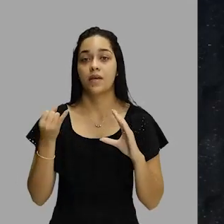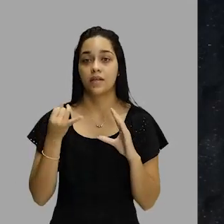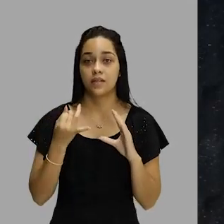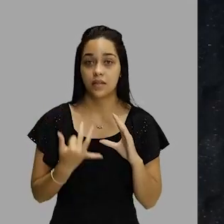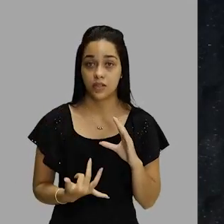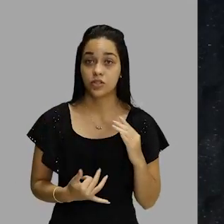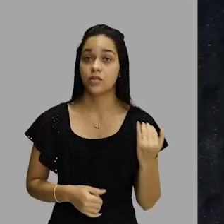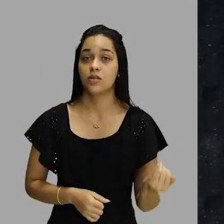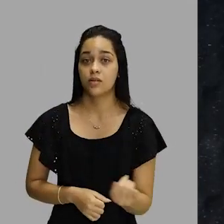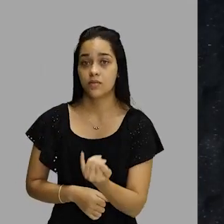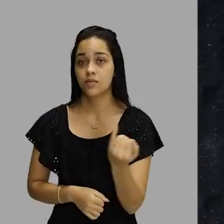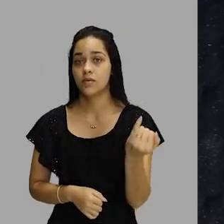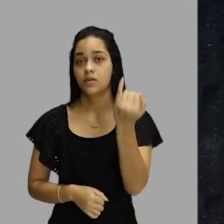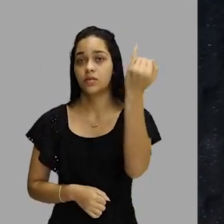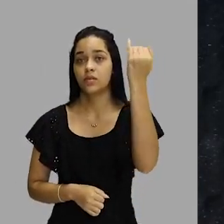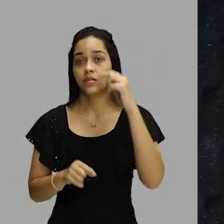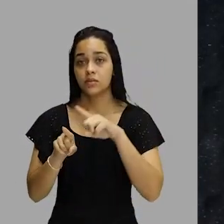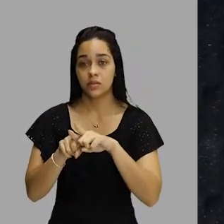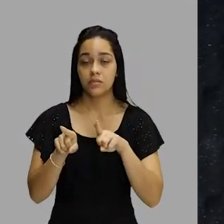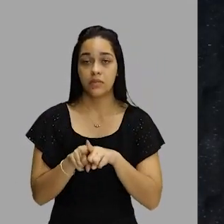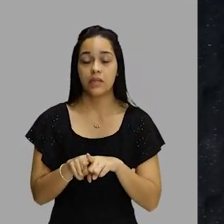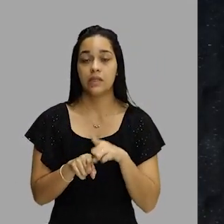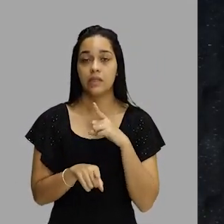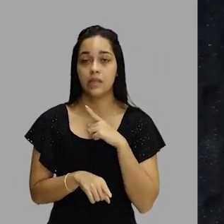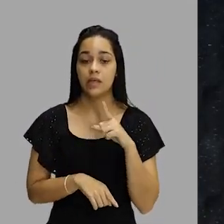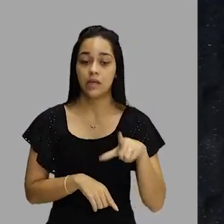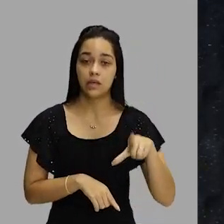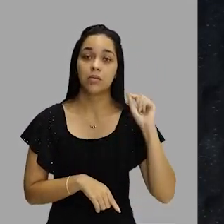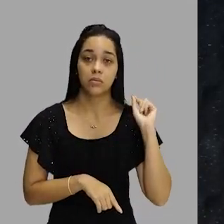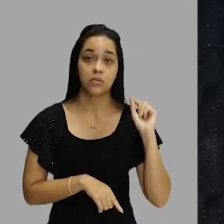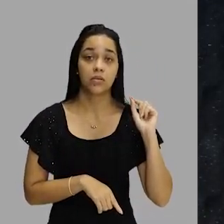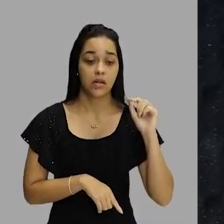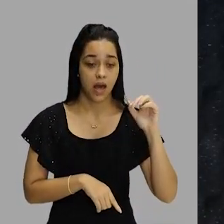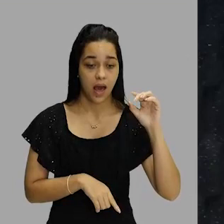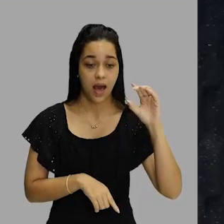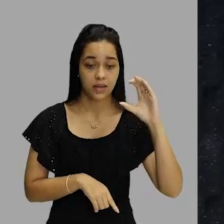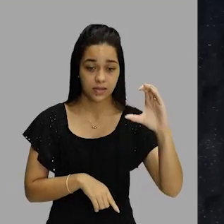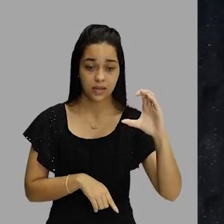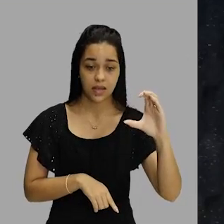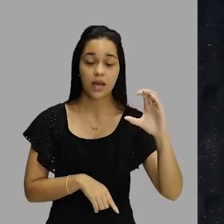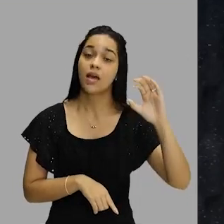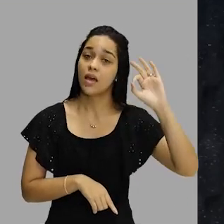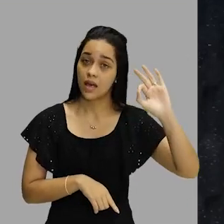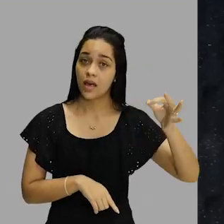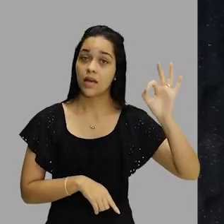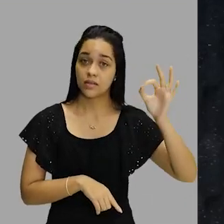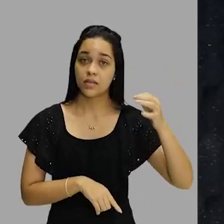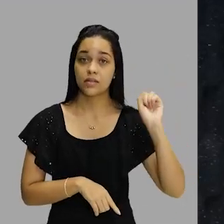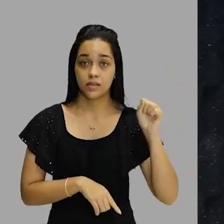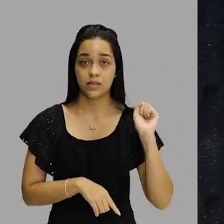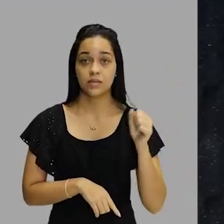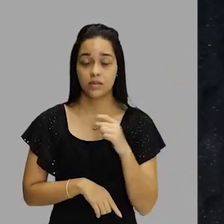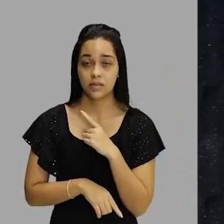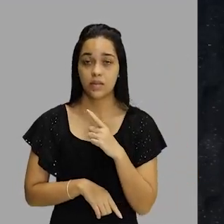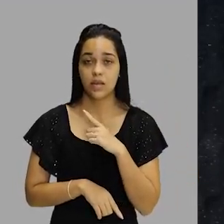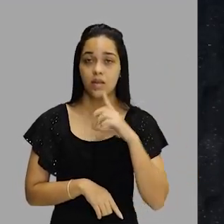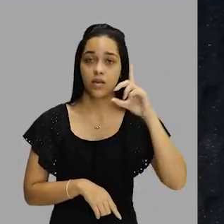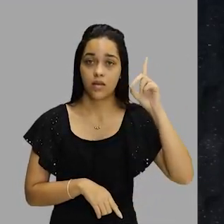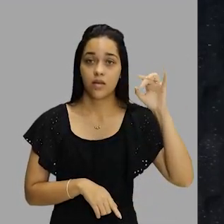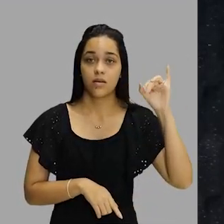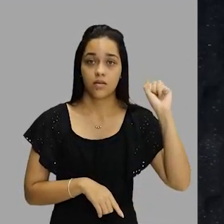característica essencial, né? E realmente essa afirmativa ela é verdadeira. Em um desses tecidos aqui existe os